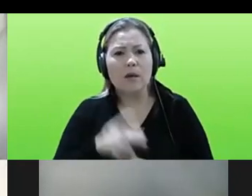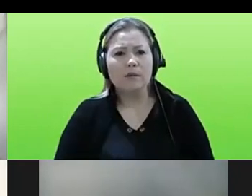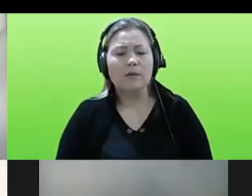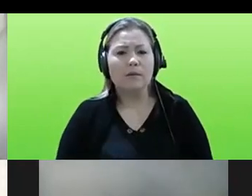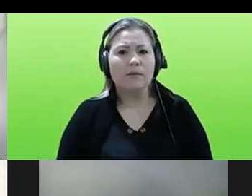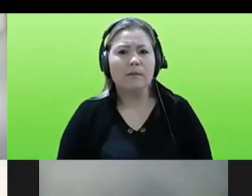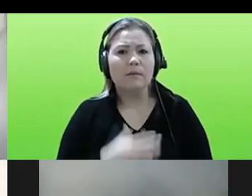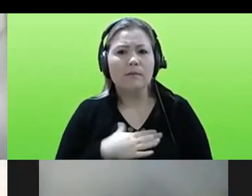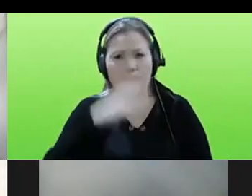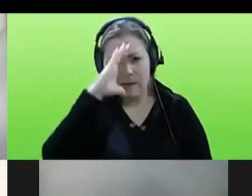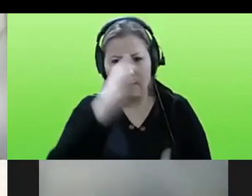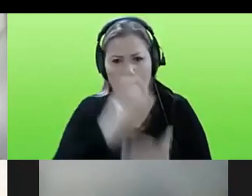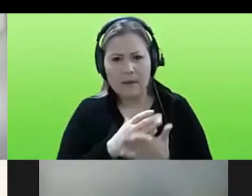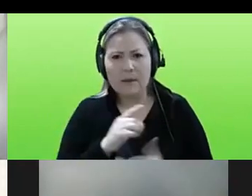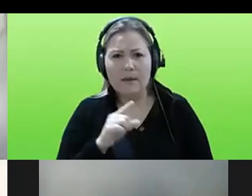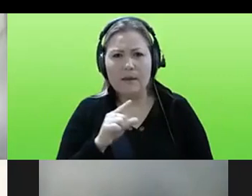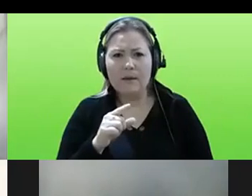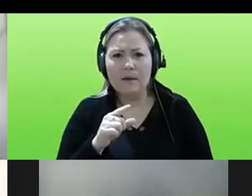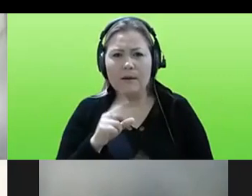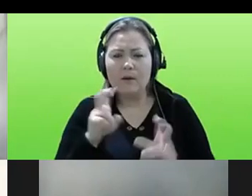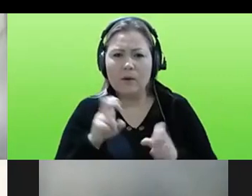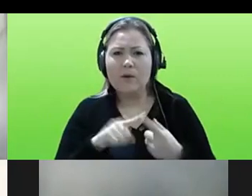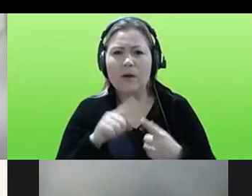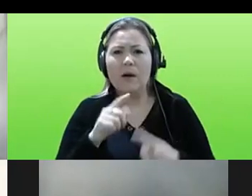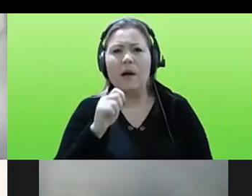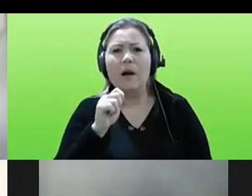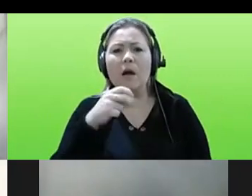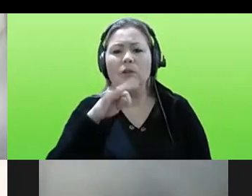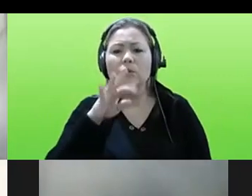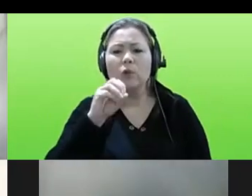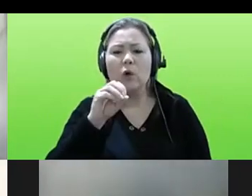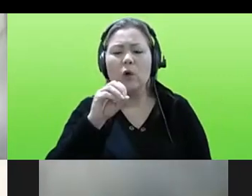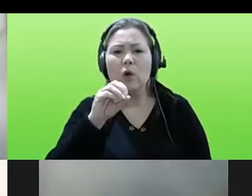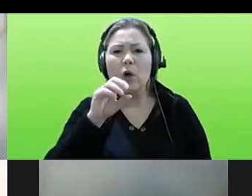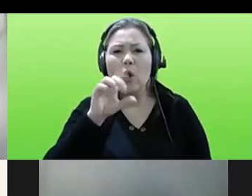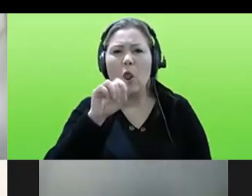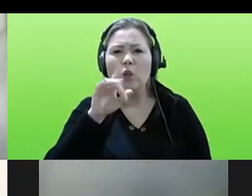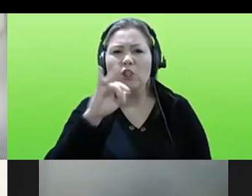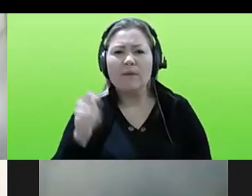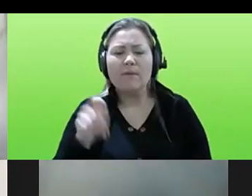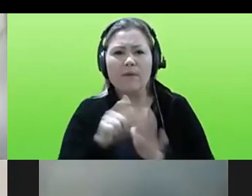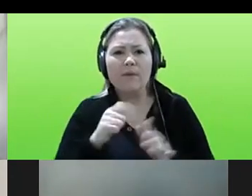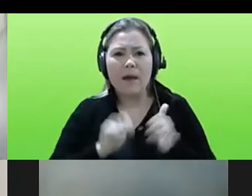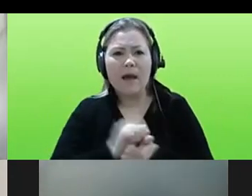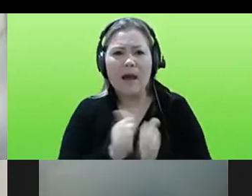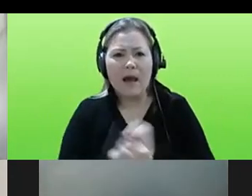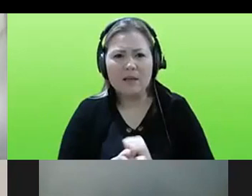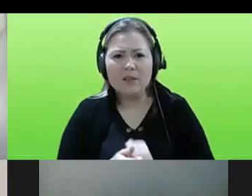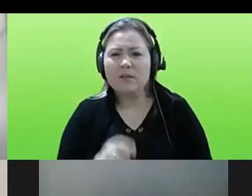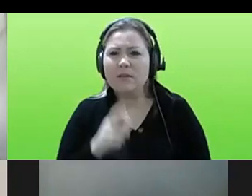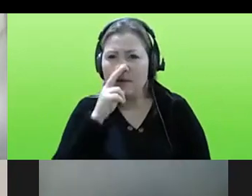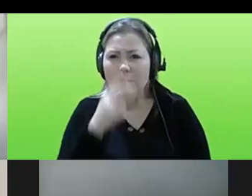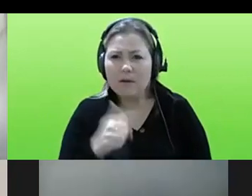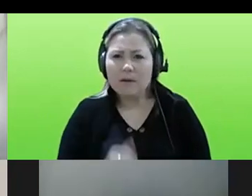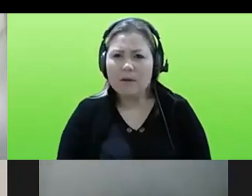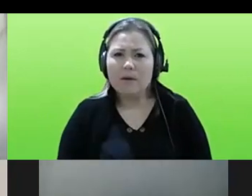Minha tese versa sobre ontologia da arte na intersecção, principalmente de dois conceitos,